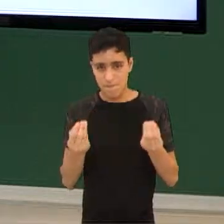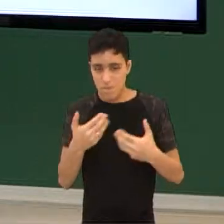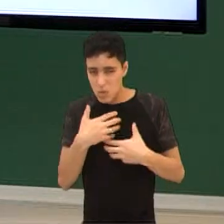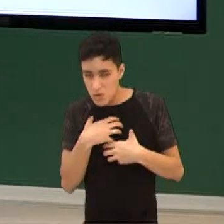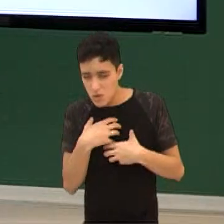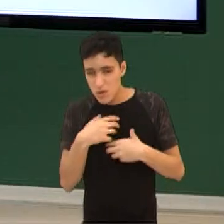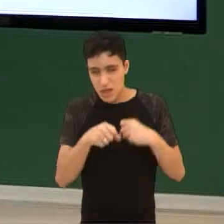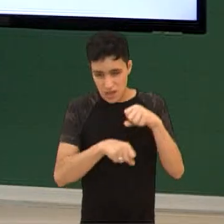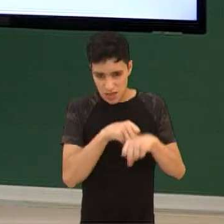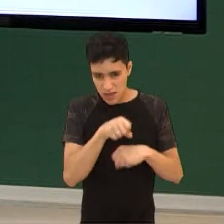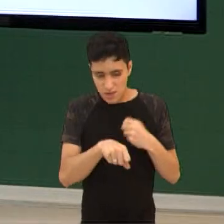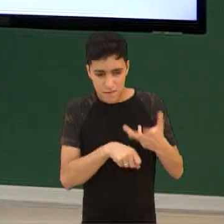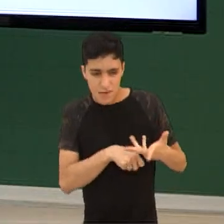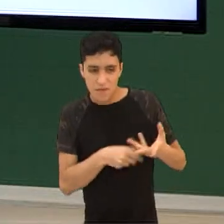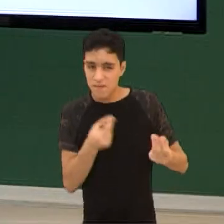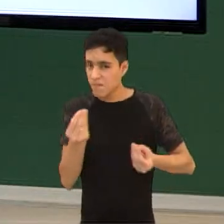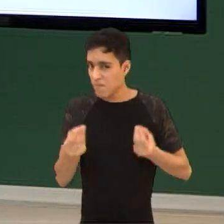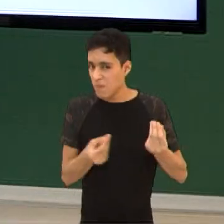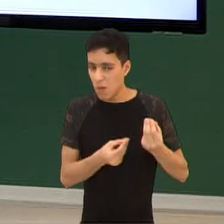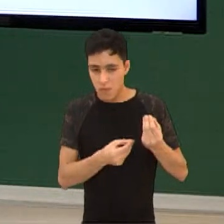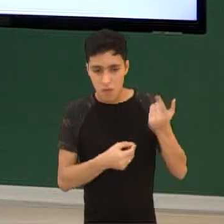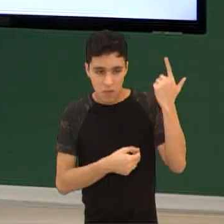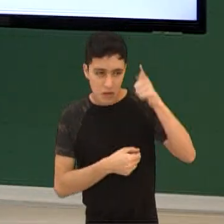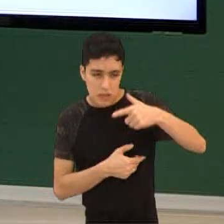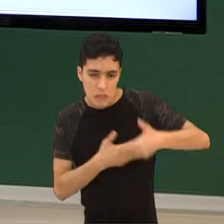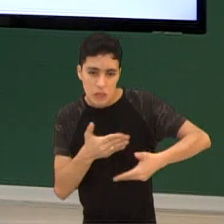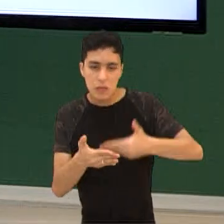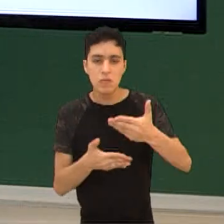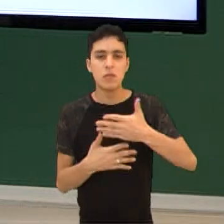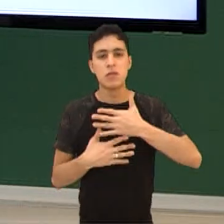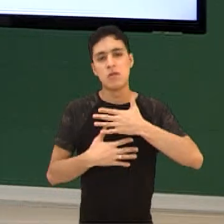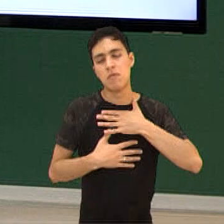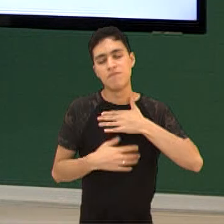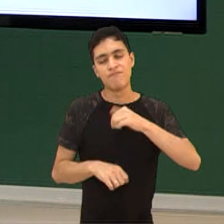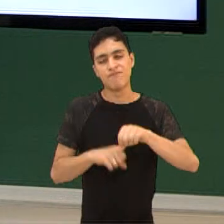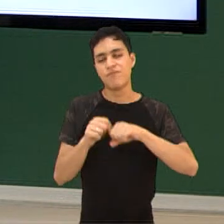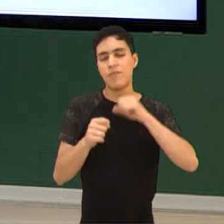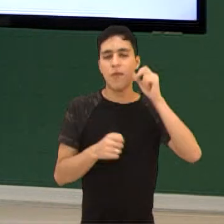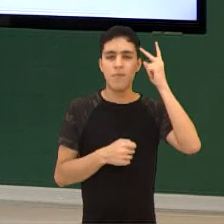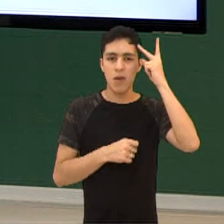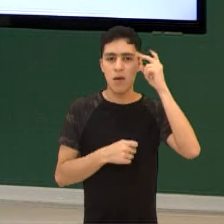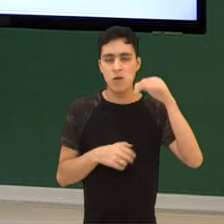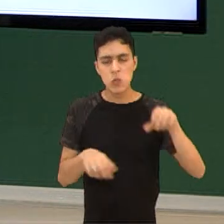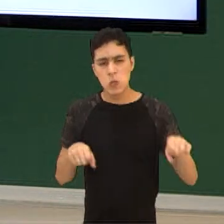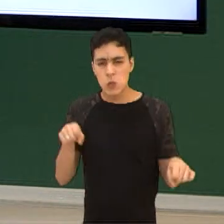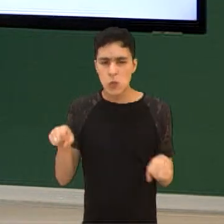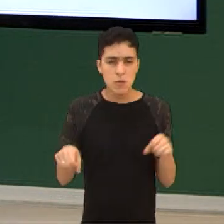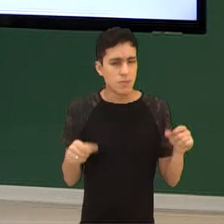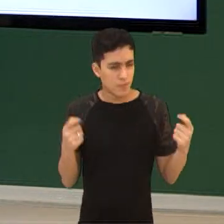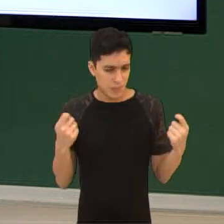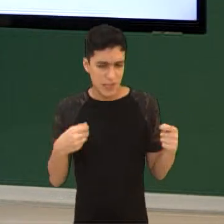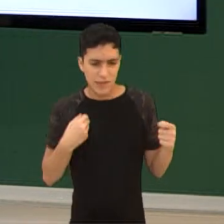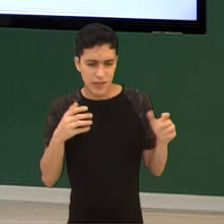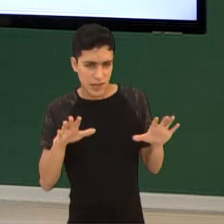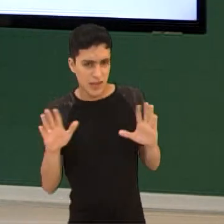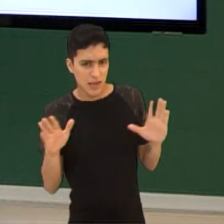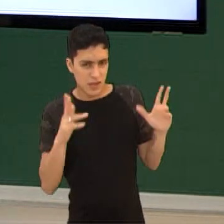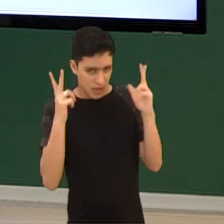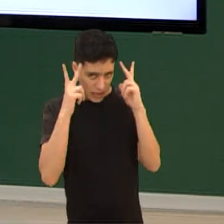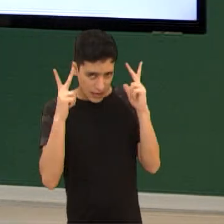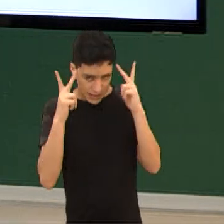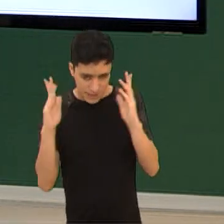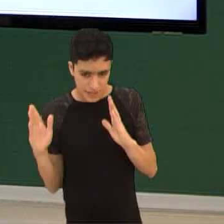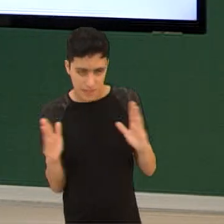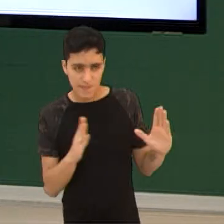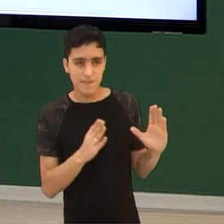quando você está pedalando? Ou gosta de andar, né? Gosta de... Isso aí, gente, tem que viver a vida, né?